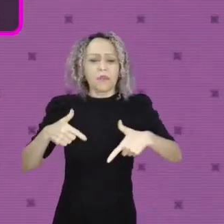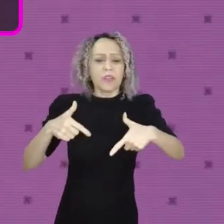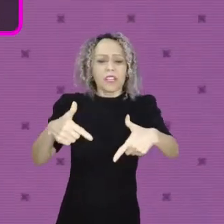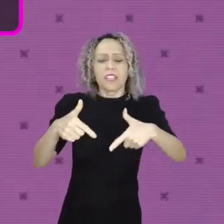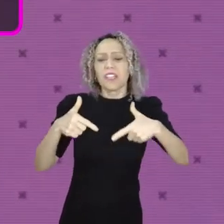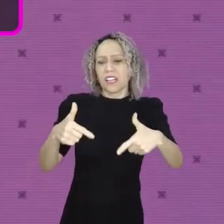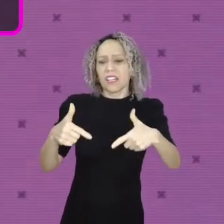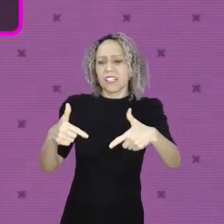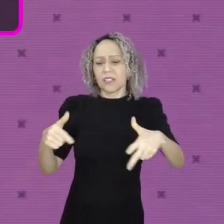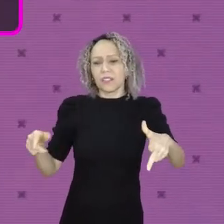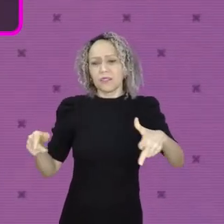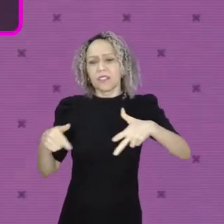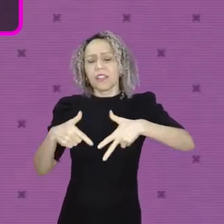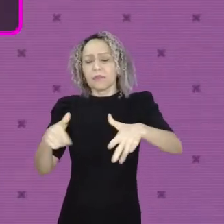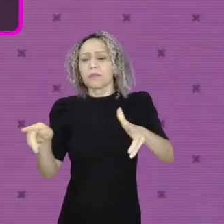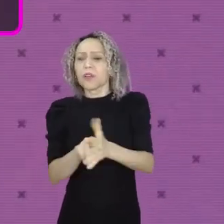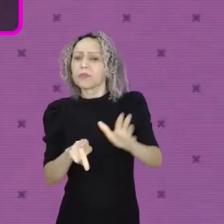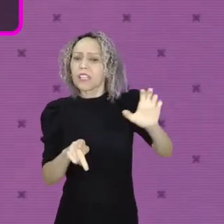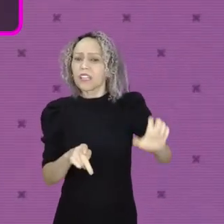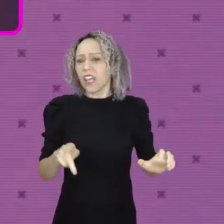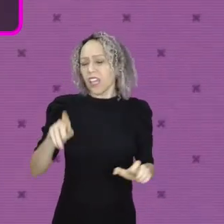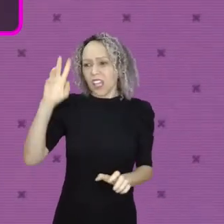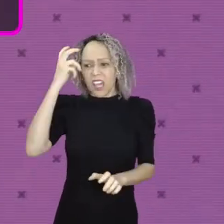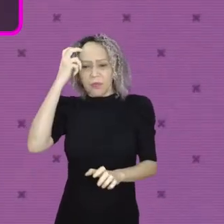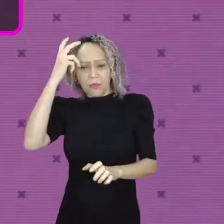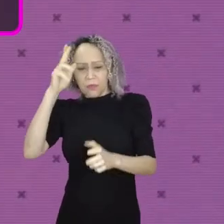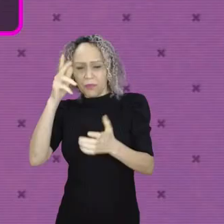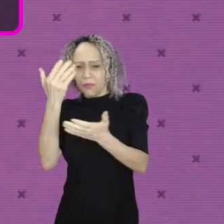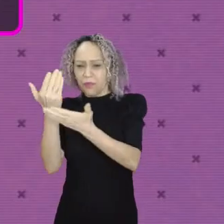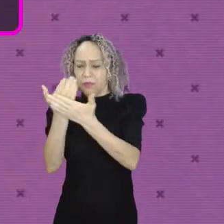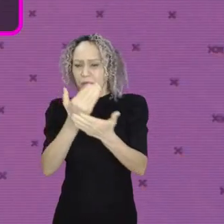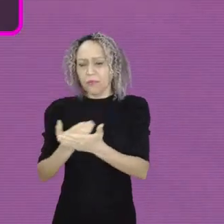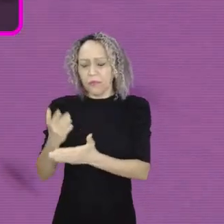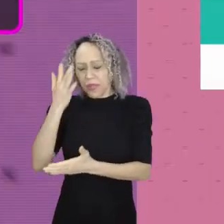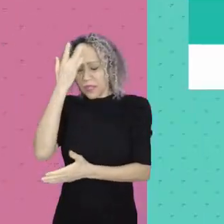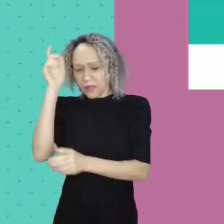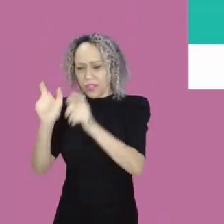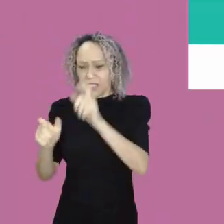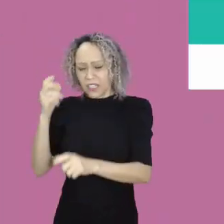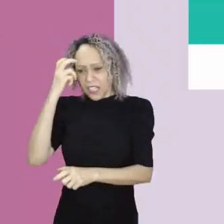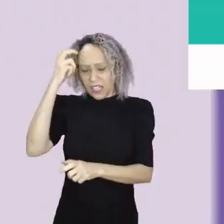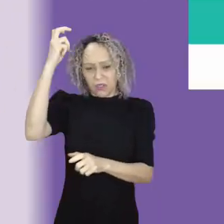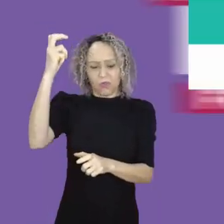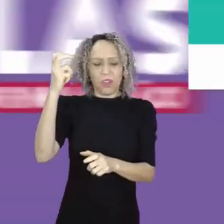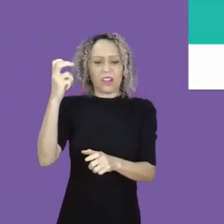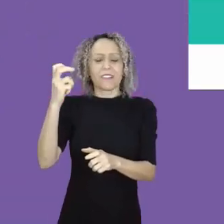e artistas. Era a estrela do Partido dos Trabalhadores e das Trabalhadoras.